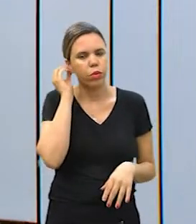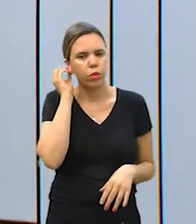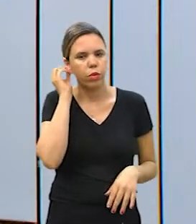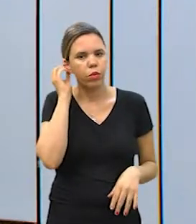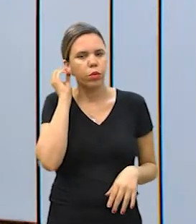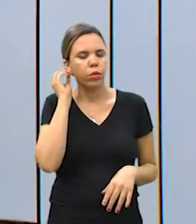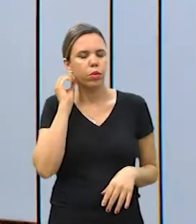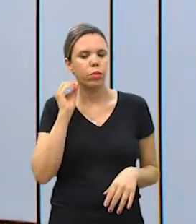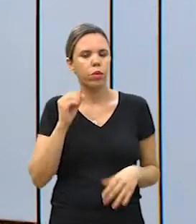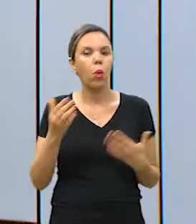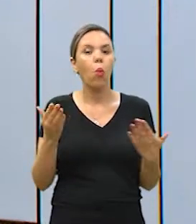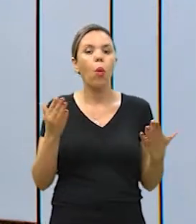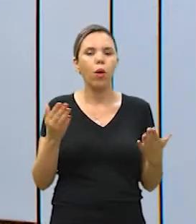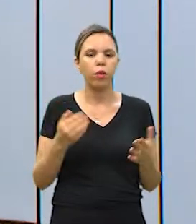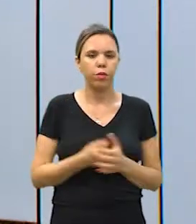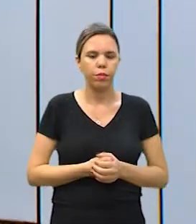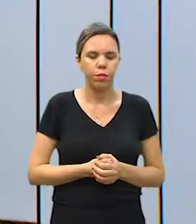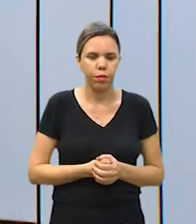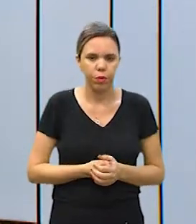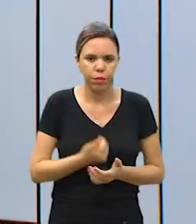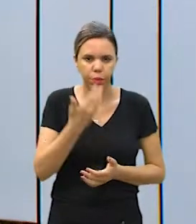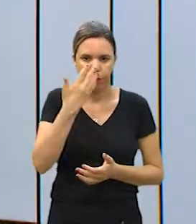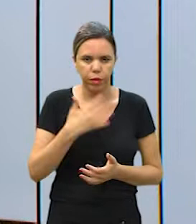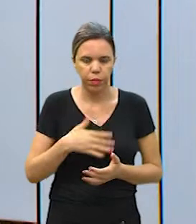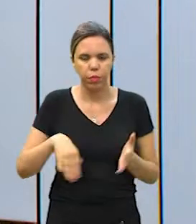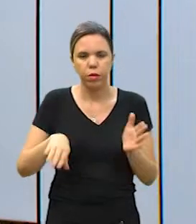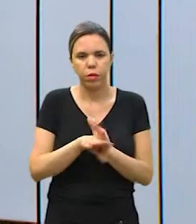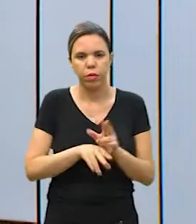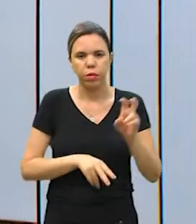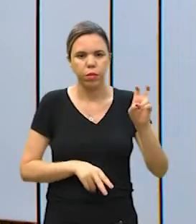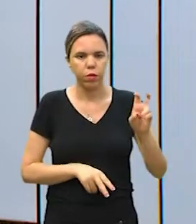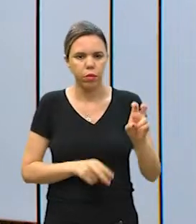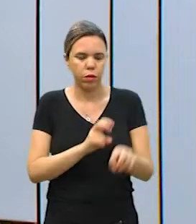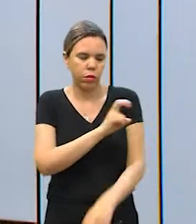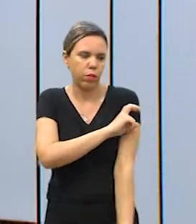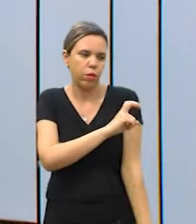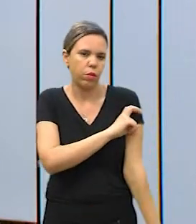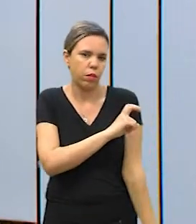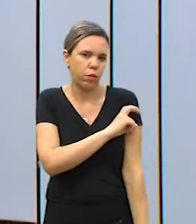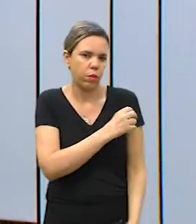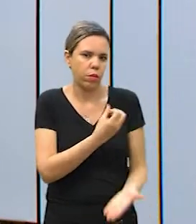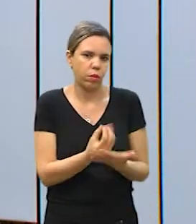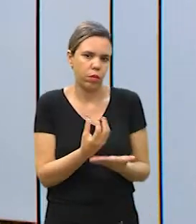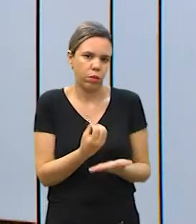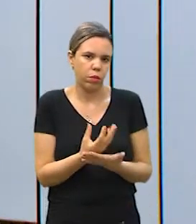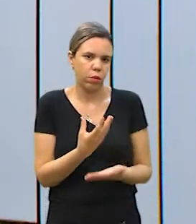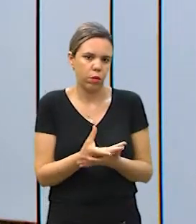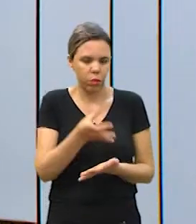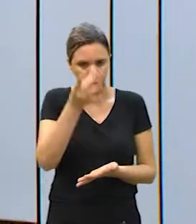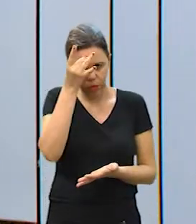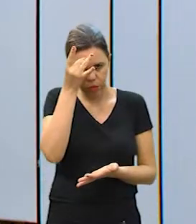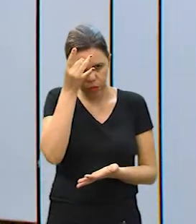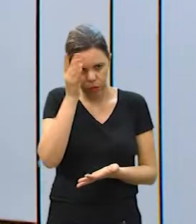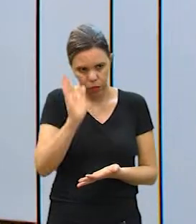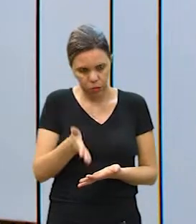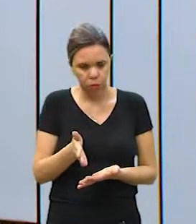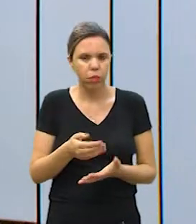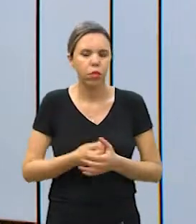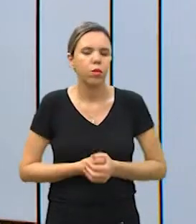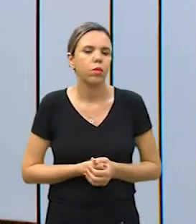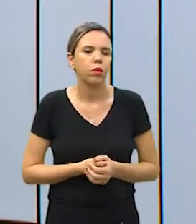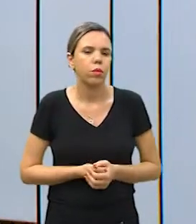particular, né, seja ela qual for, uma criança chega no 5º ano, ela está alfabetizada. Uhum. Ela